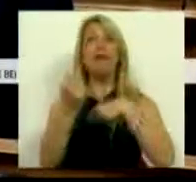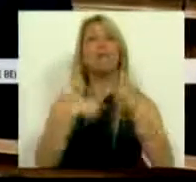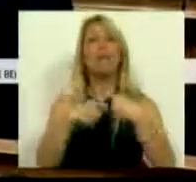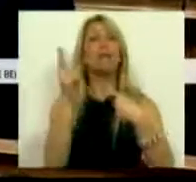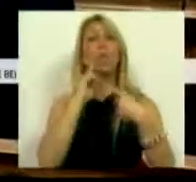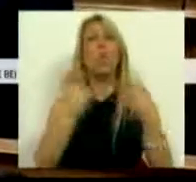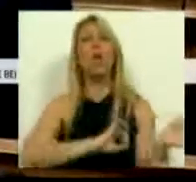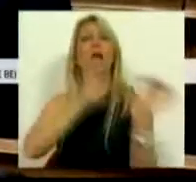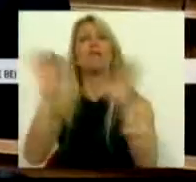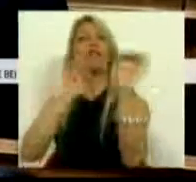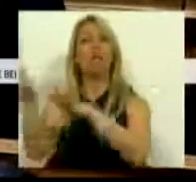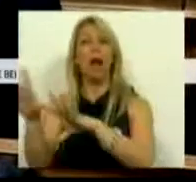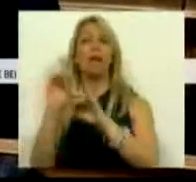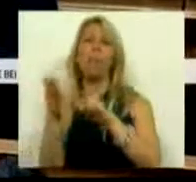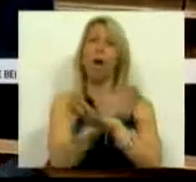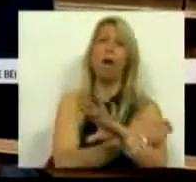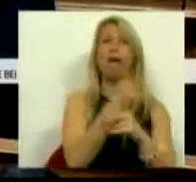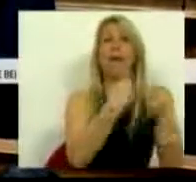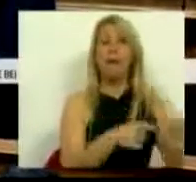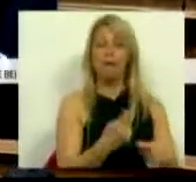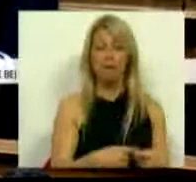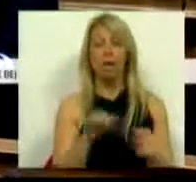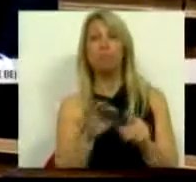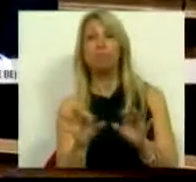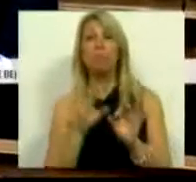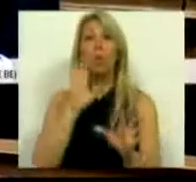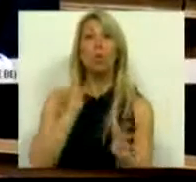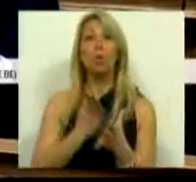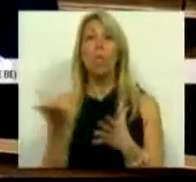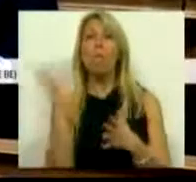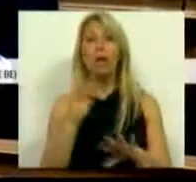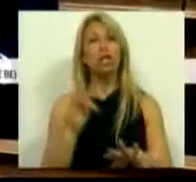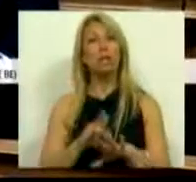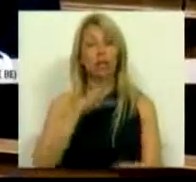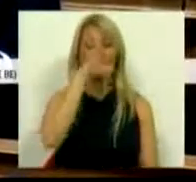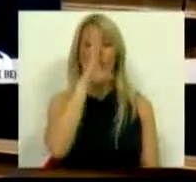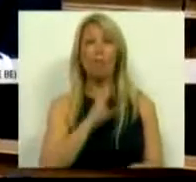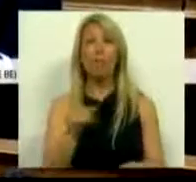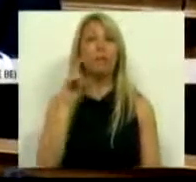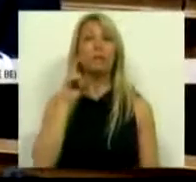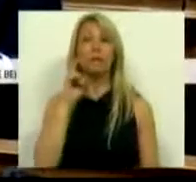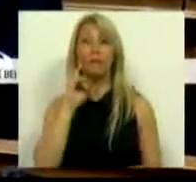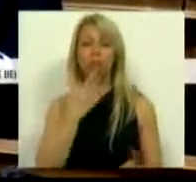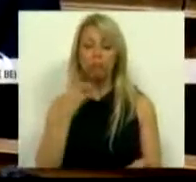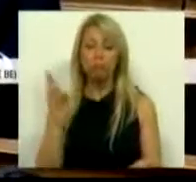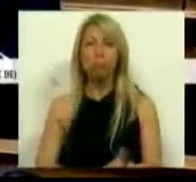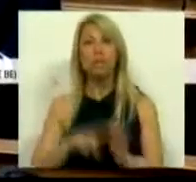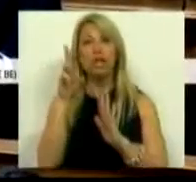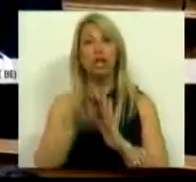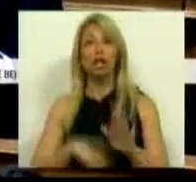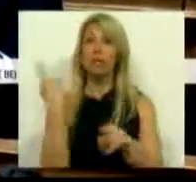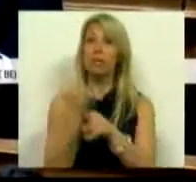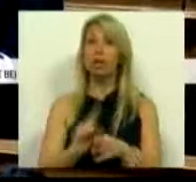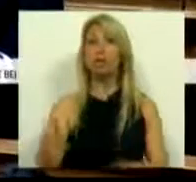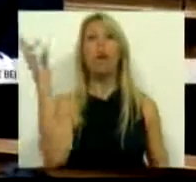descarga. Por último, e talvez o mais sensível, que o Governo defenda um verdadeiro regime de exceção para a